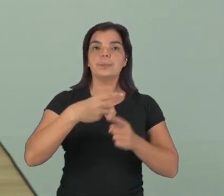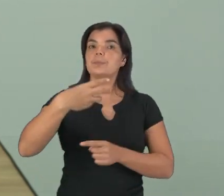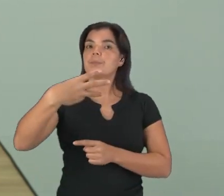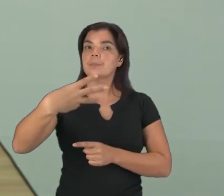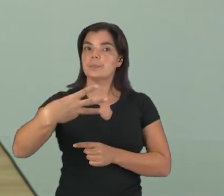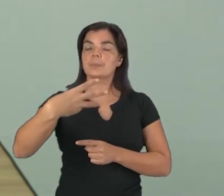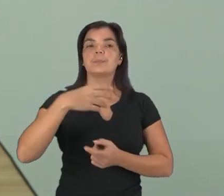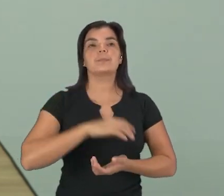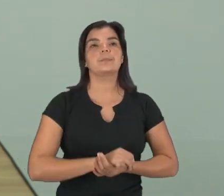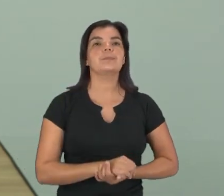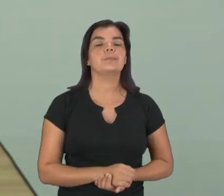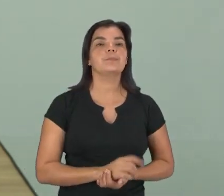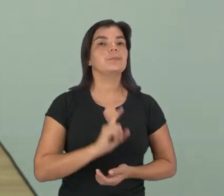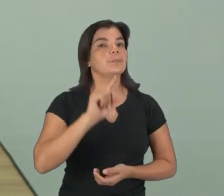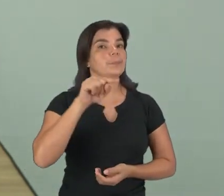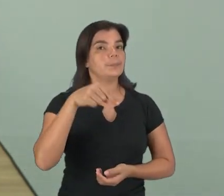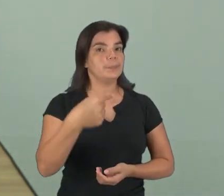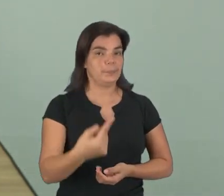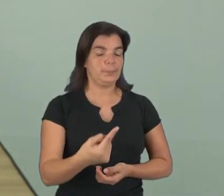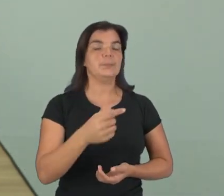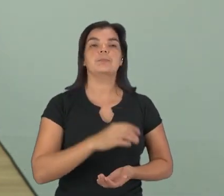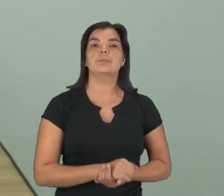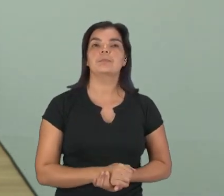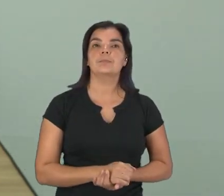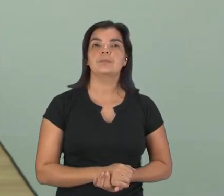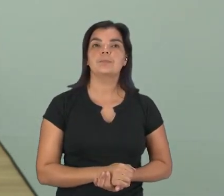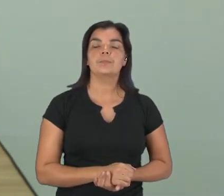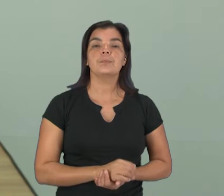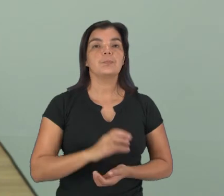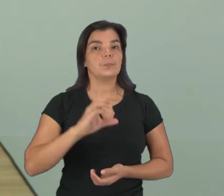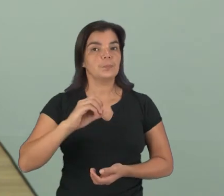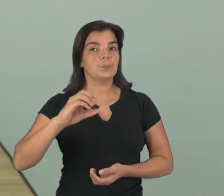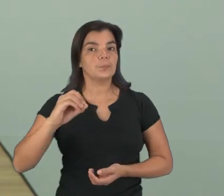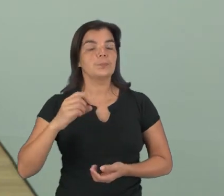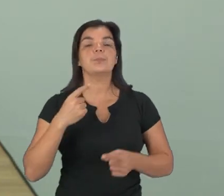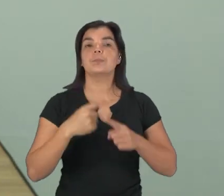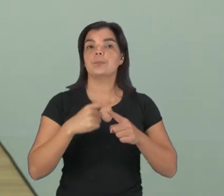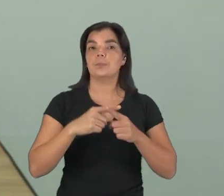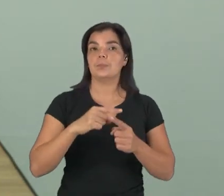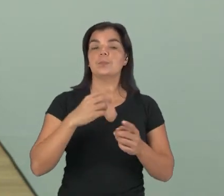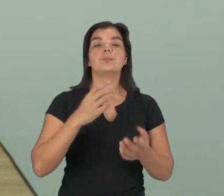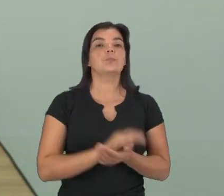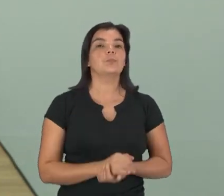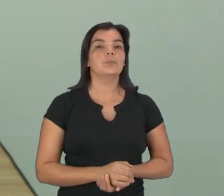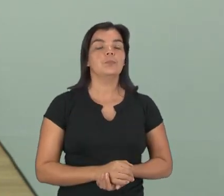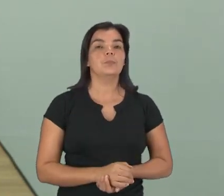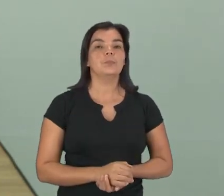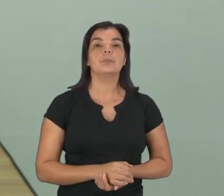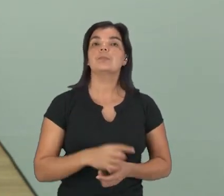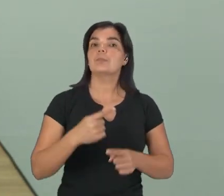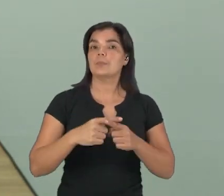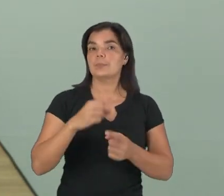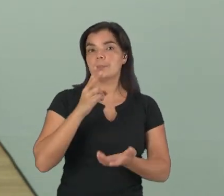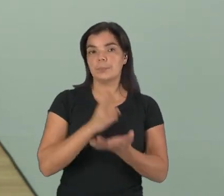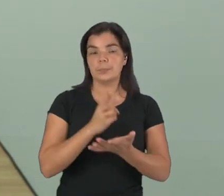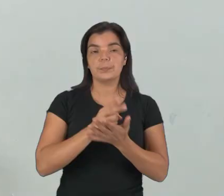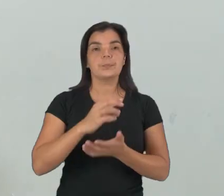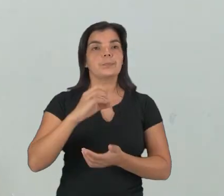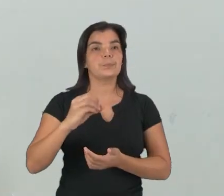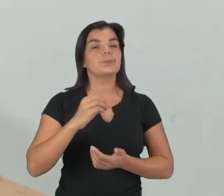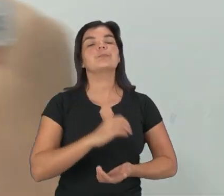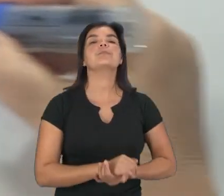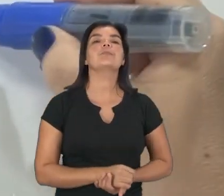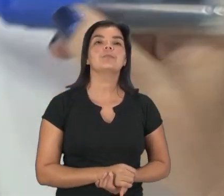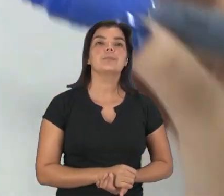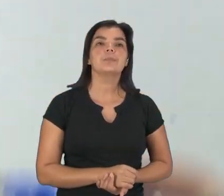vezes 3. Depois eu acrescento os zeros, certo? Porque todo número multiplicado por 0 vai ser sempre ele mesmo.